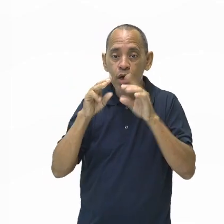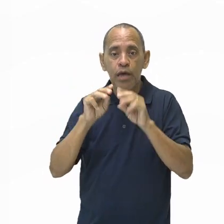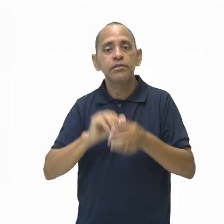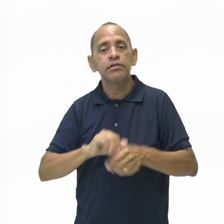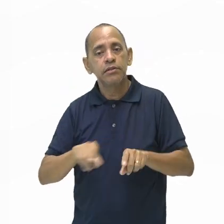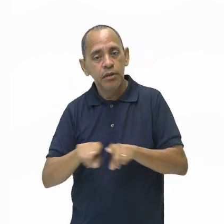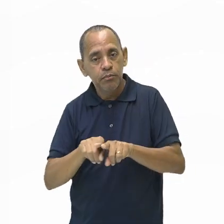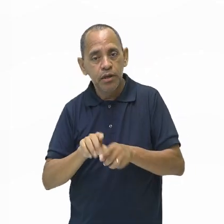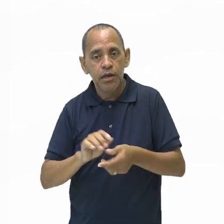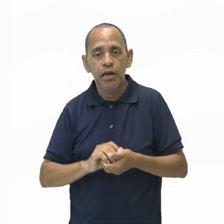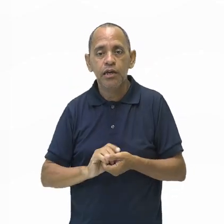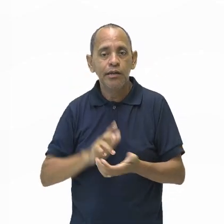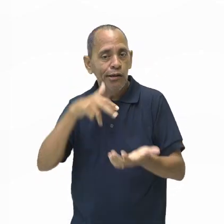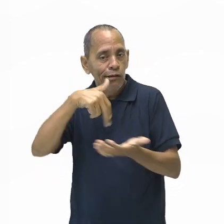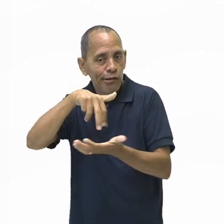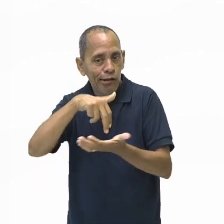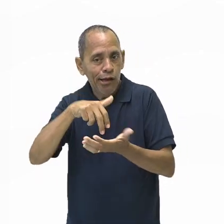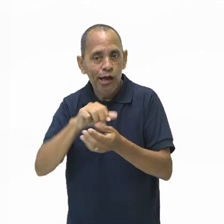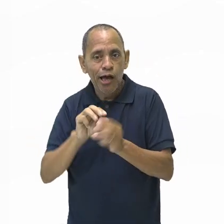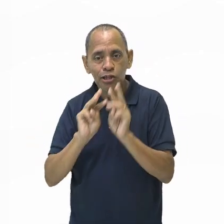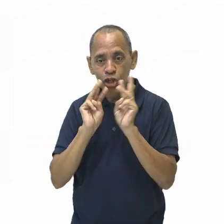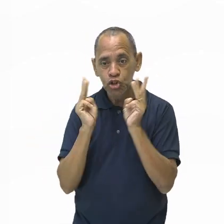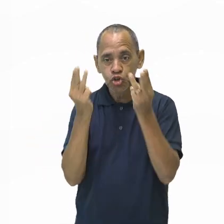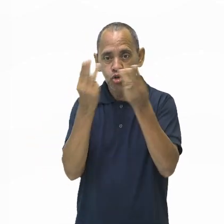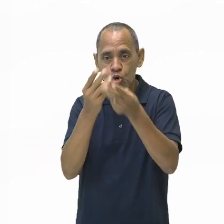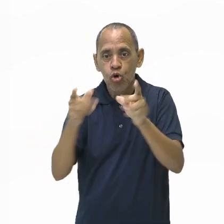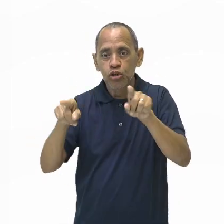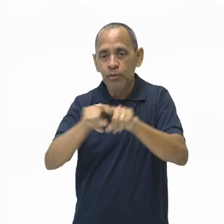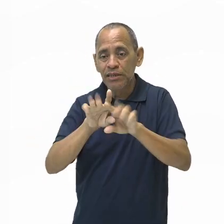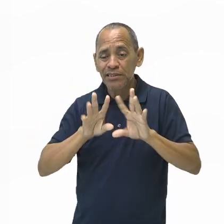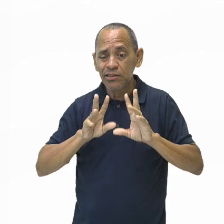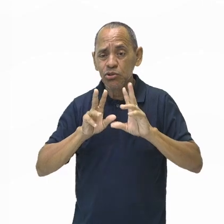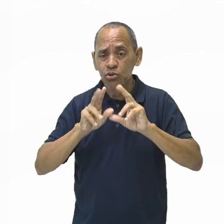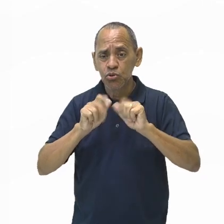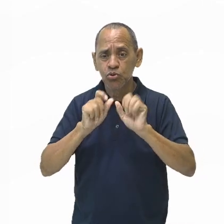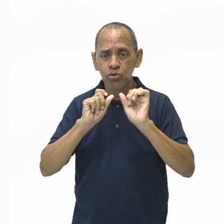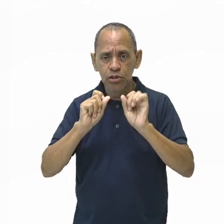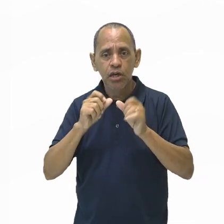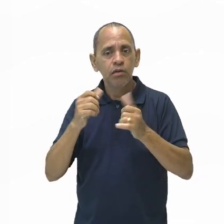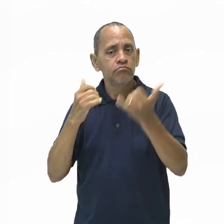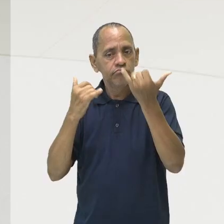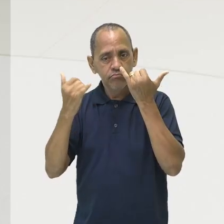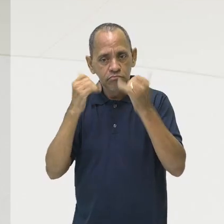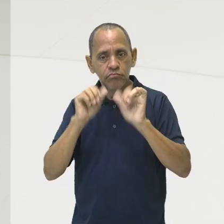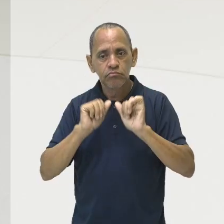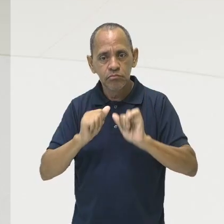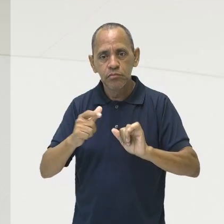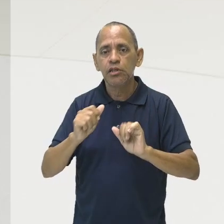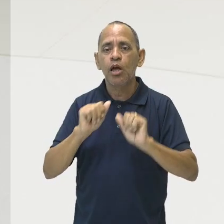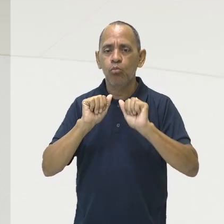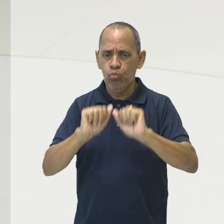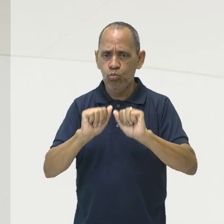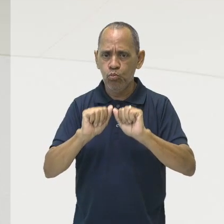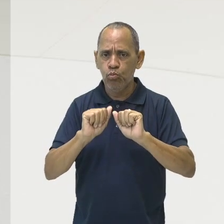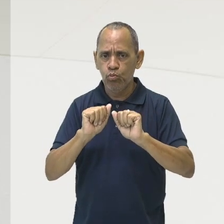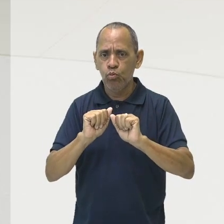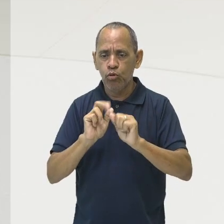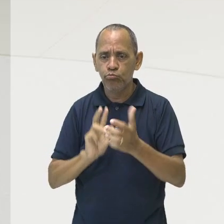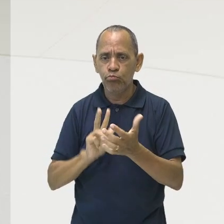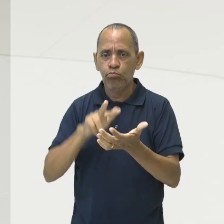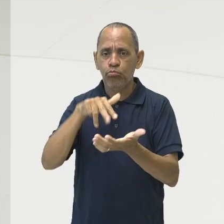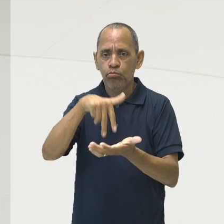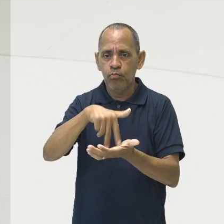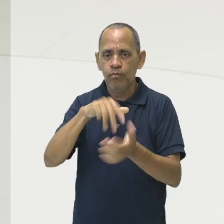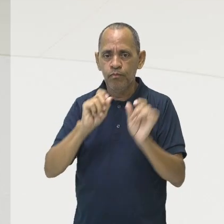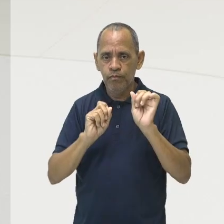de dança, shows, enfim, né? Tudo aquilo que a gente vai informar e a gente tem a possibilidade de se